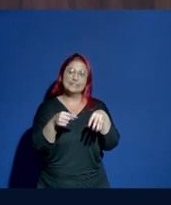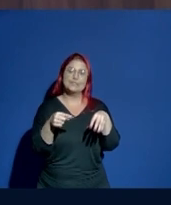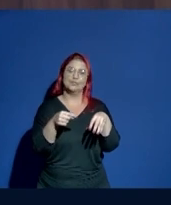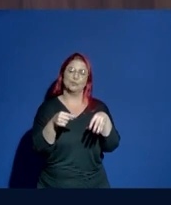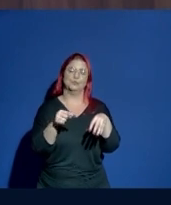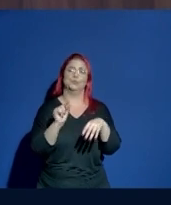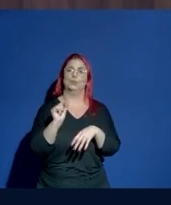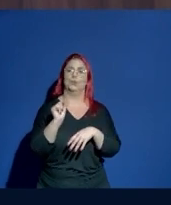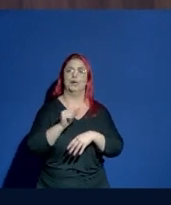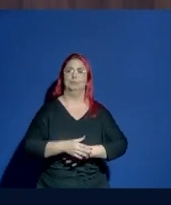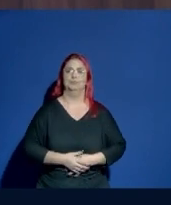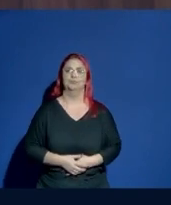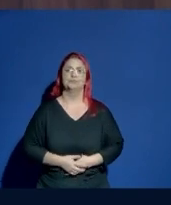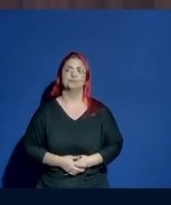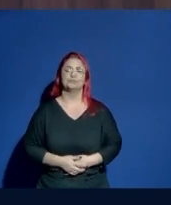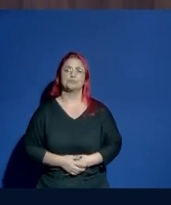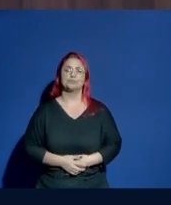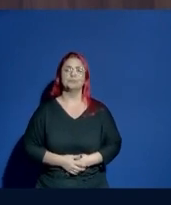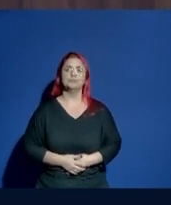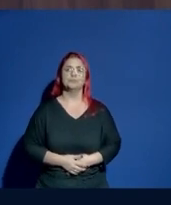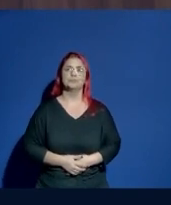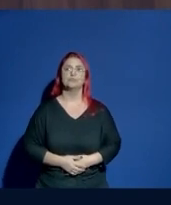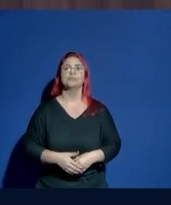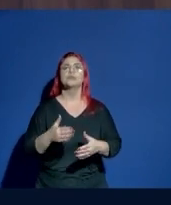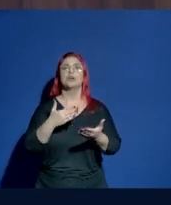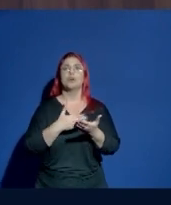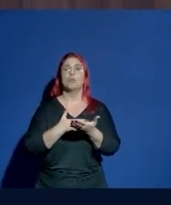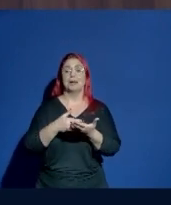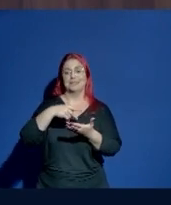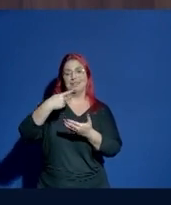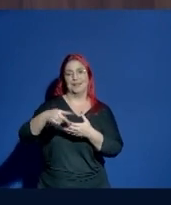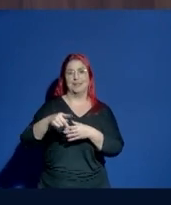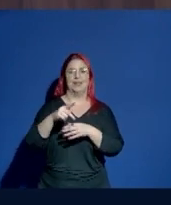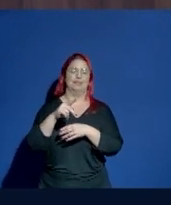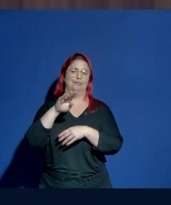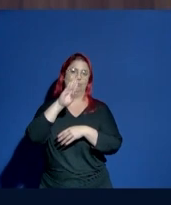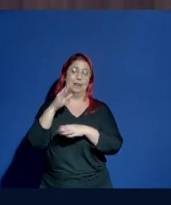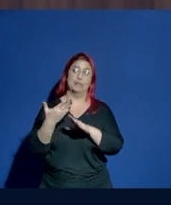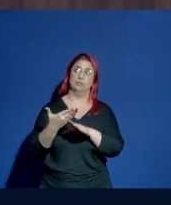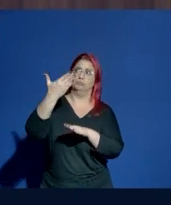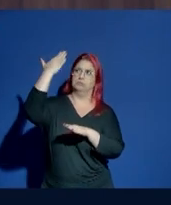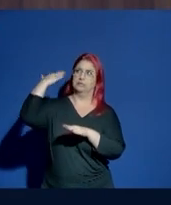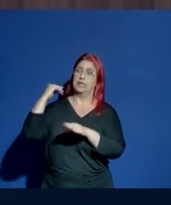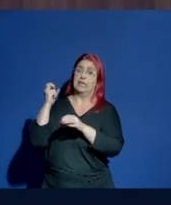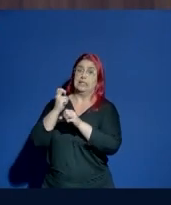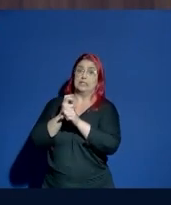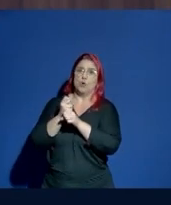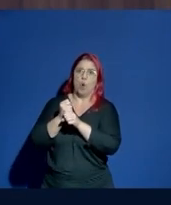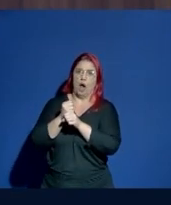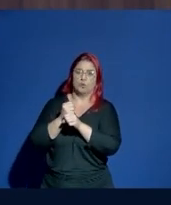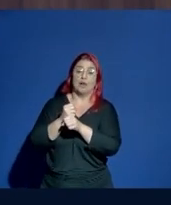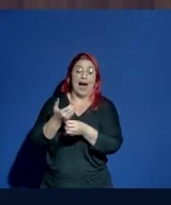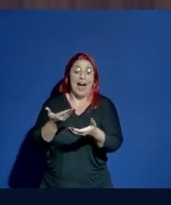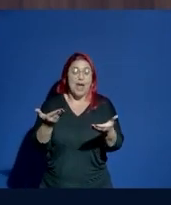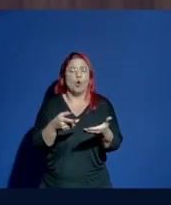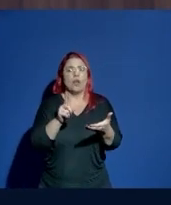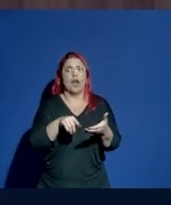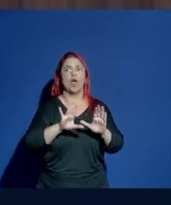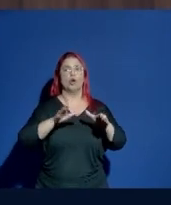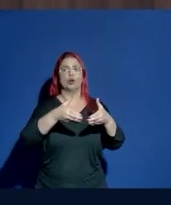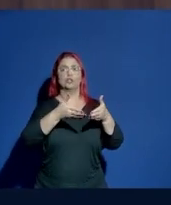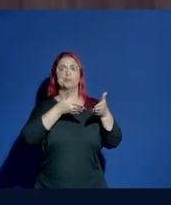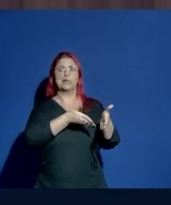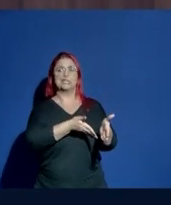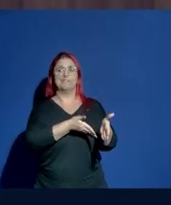ele começa de 5-6 anos no Brasil passar a virar categoria. Imagina